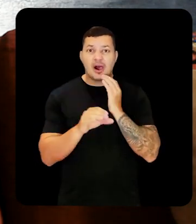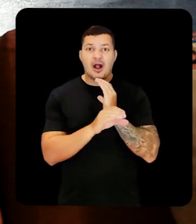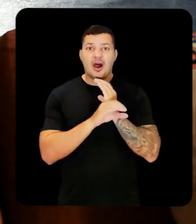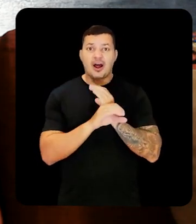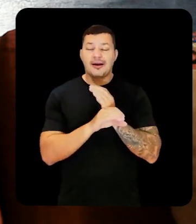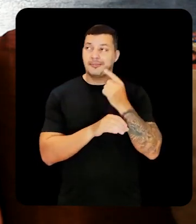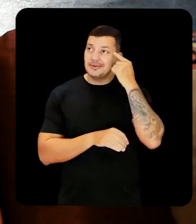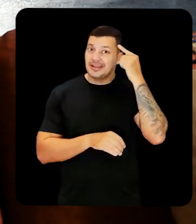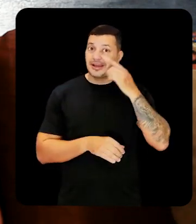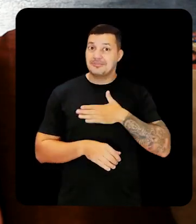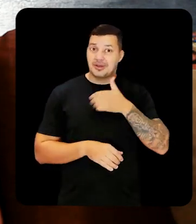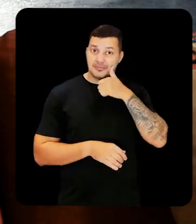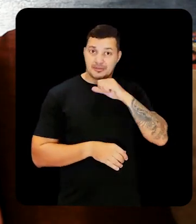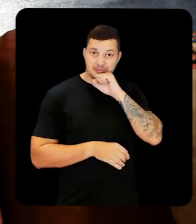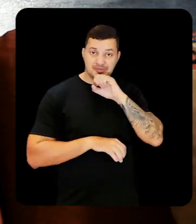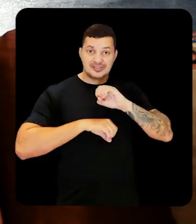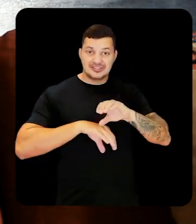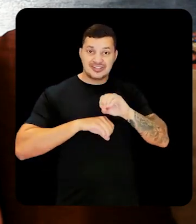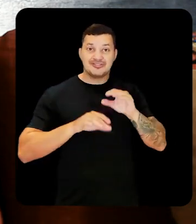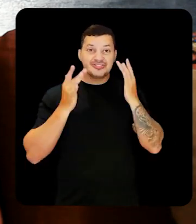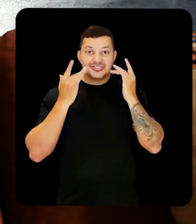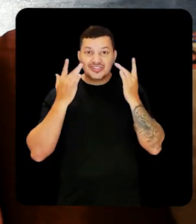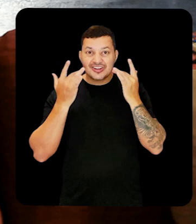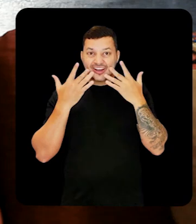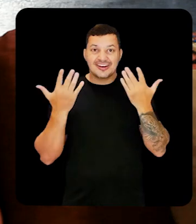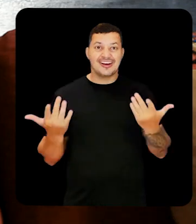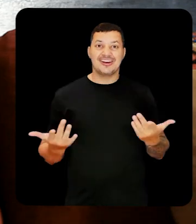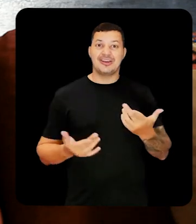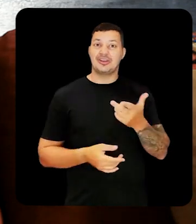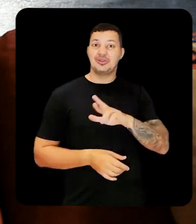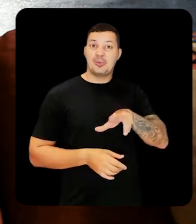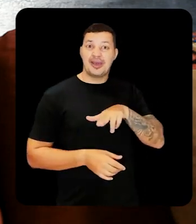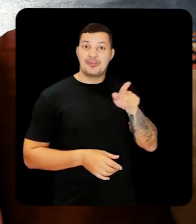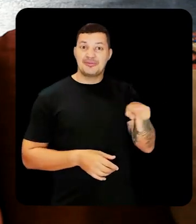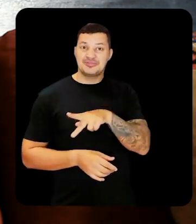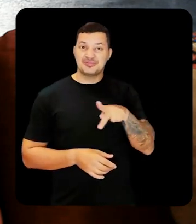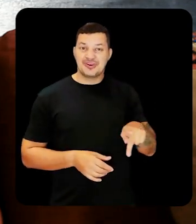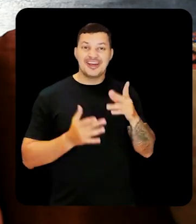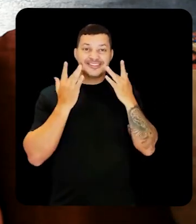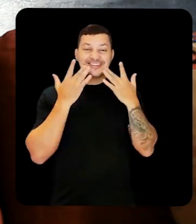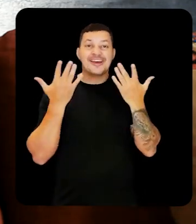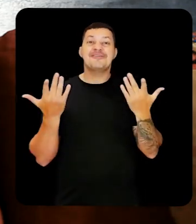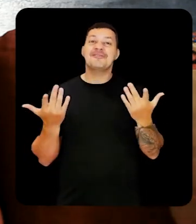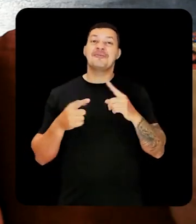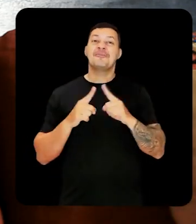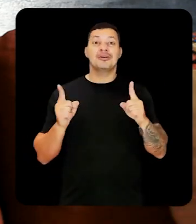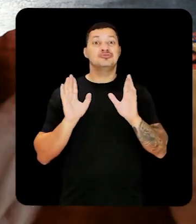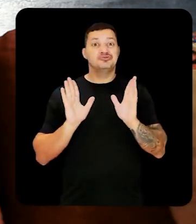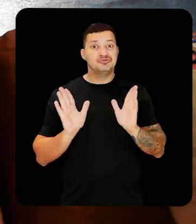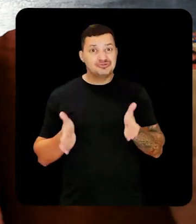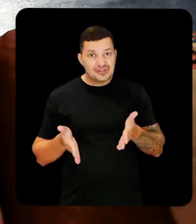que a minha mãe, que no caso dava aula de teatro sem ser uma professora de teatro, mas